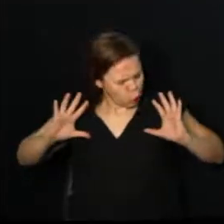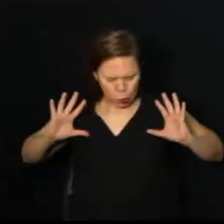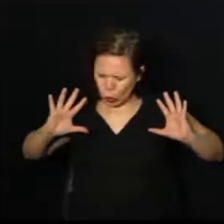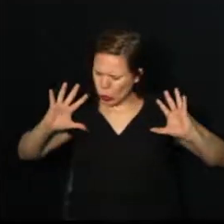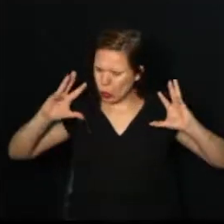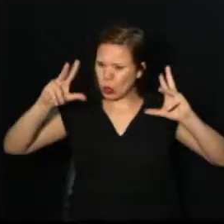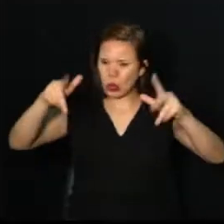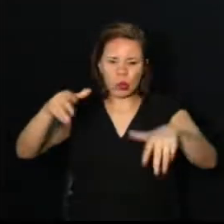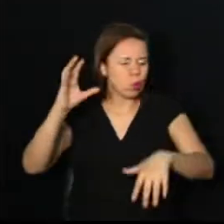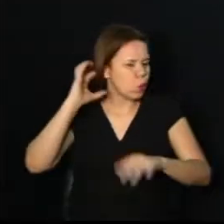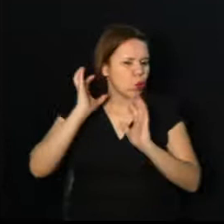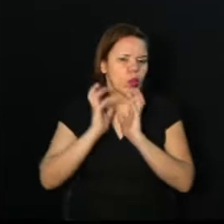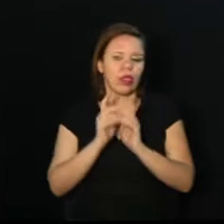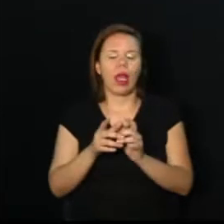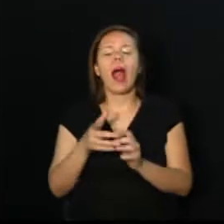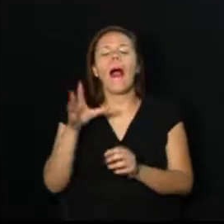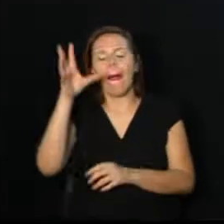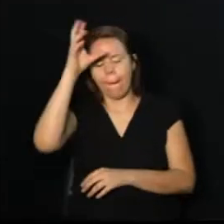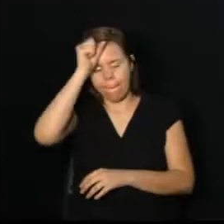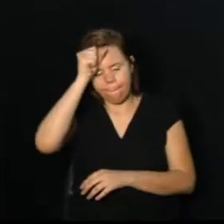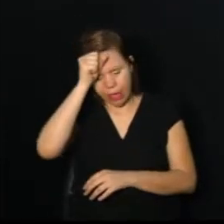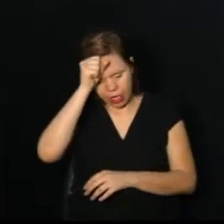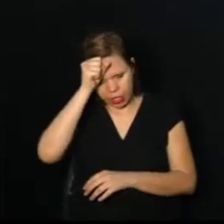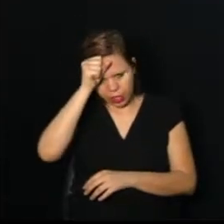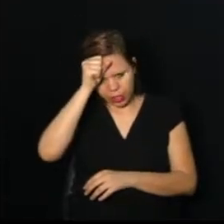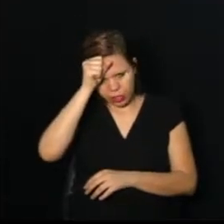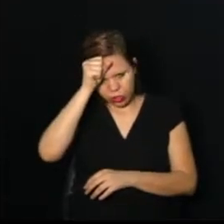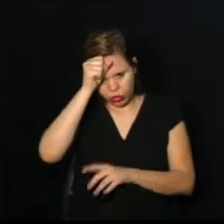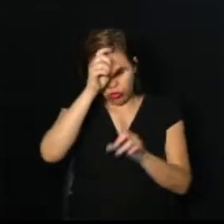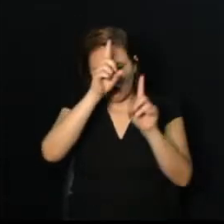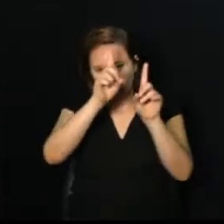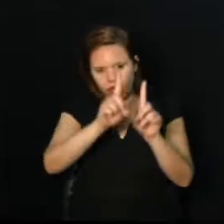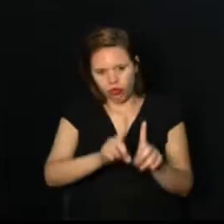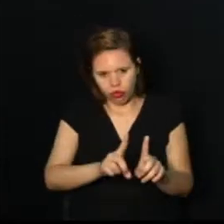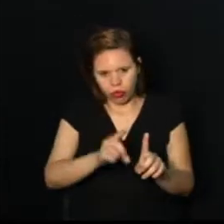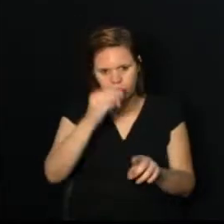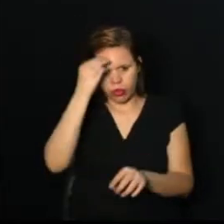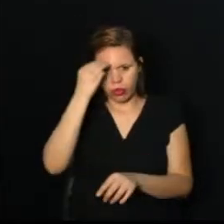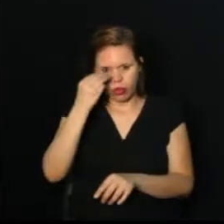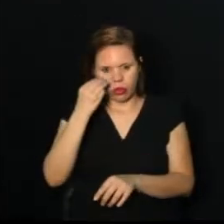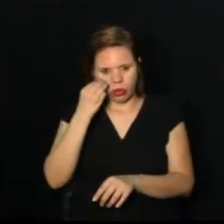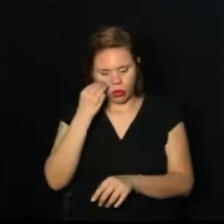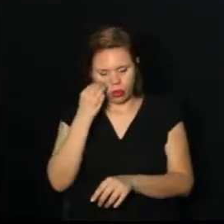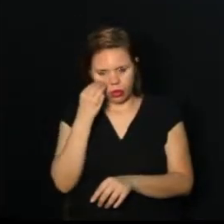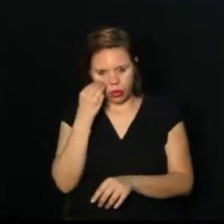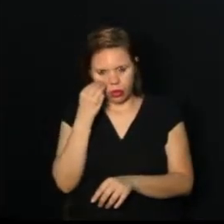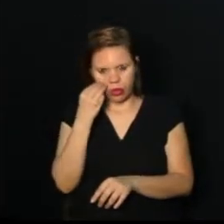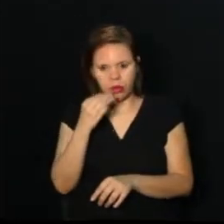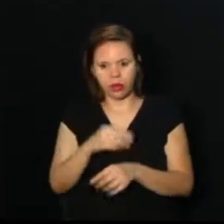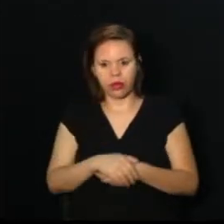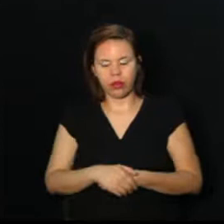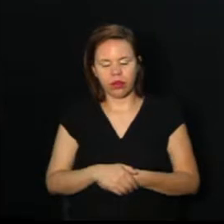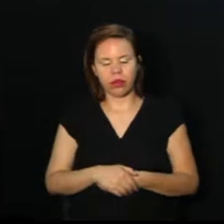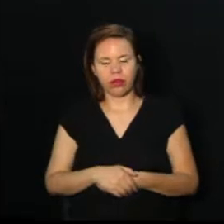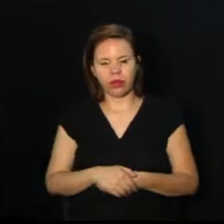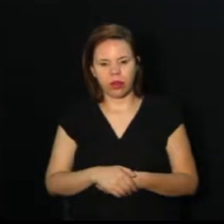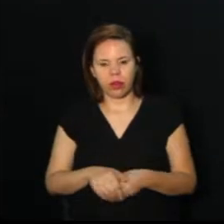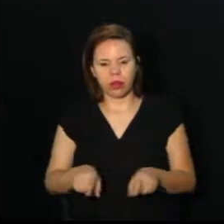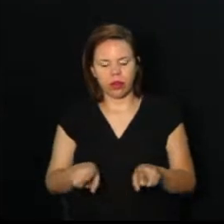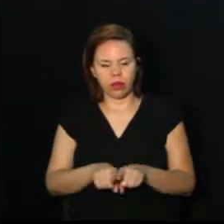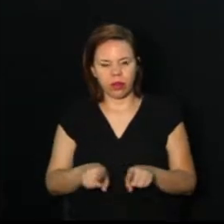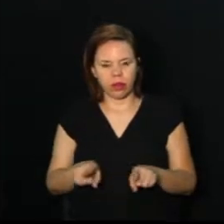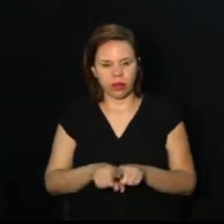Aprendem desde o deficiente mental, ou daquele portador do transtorno mental,